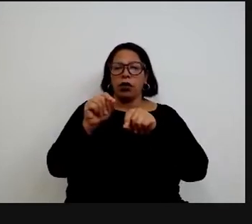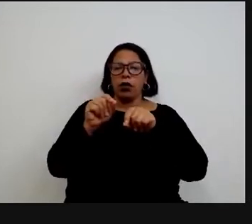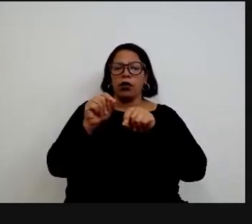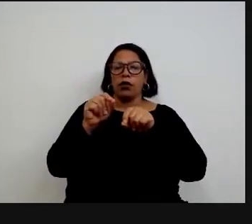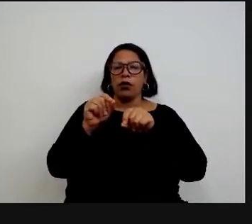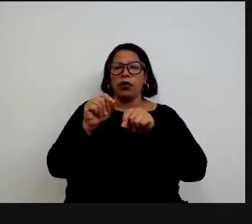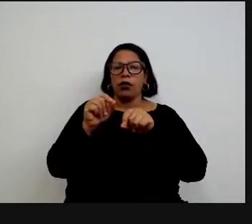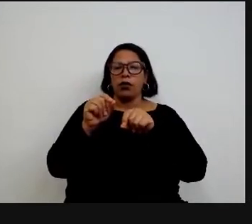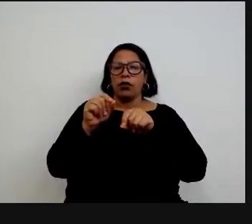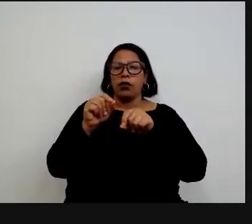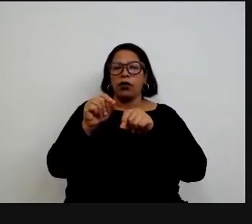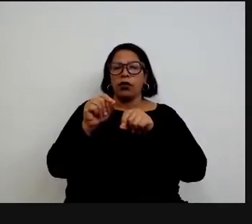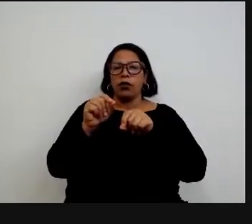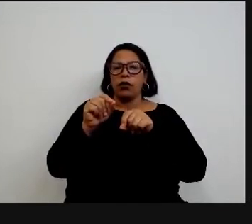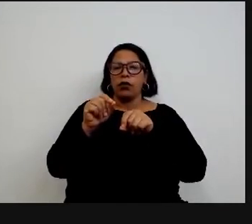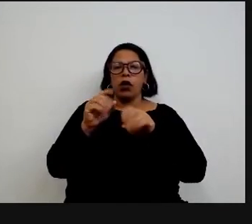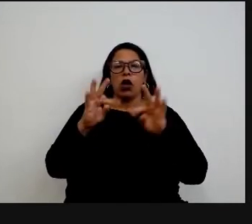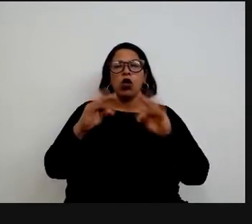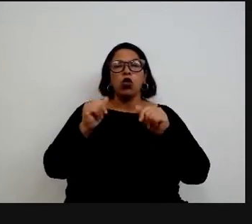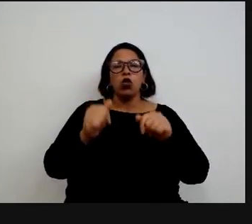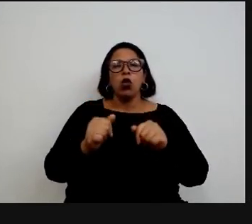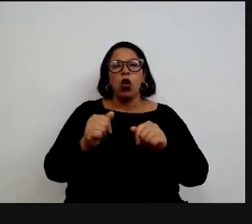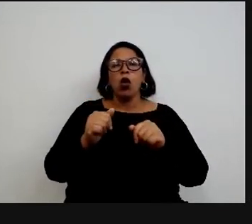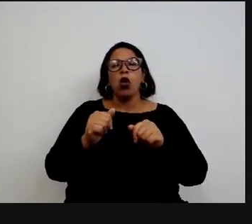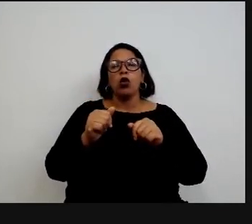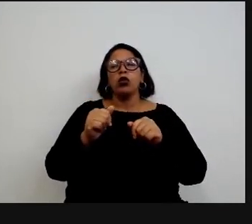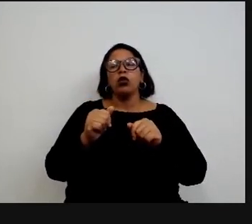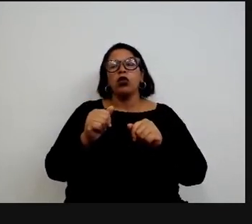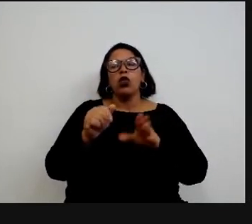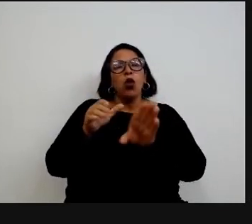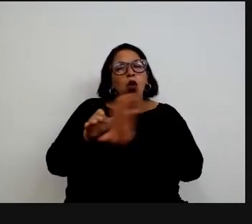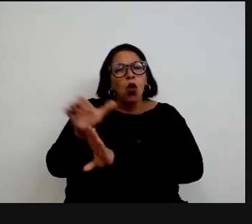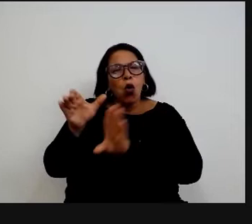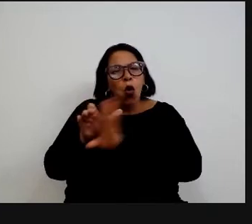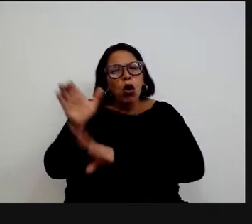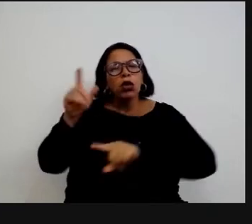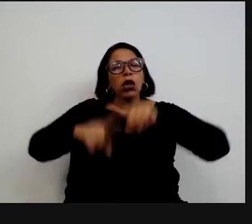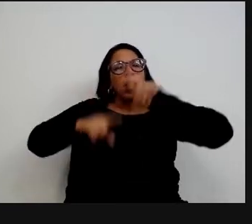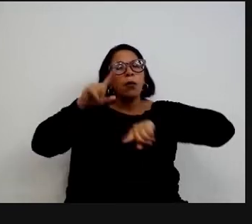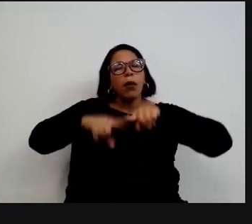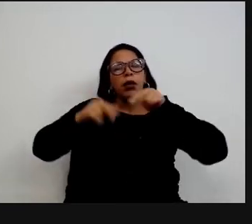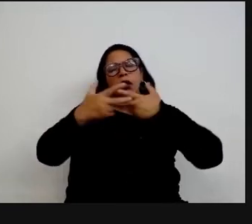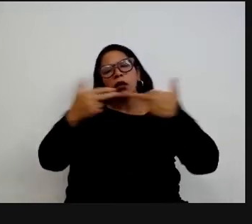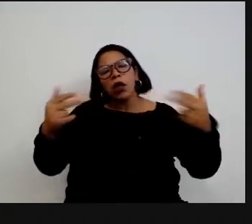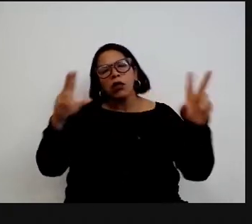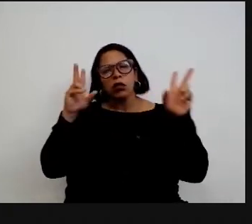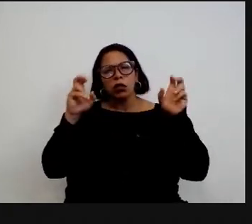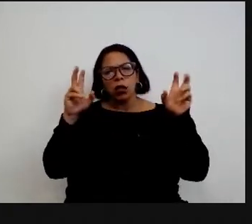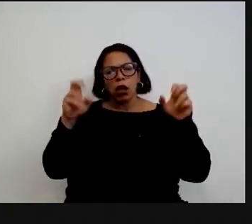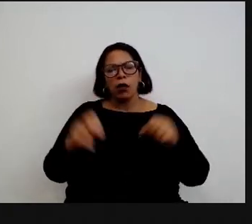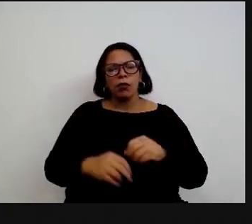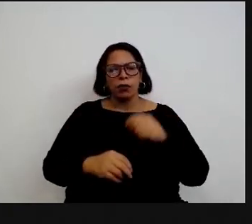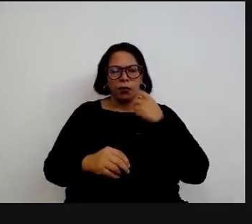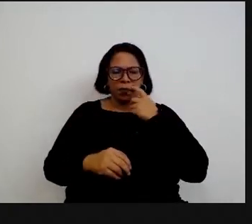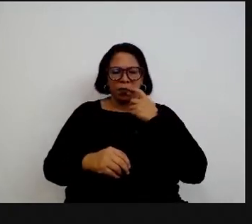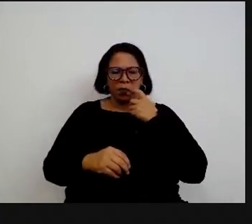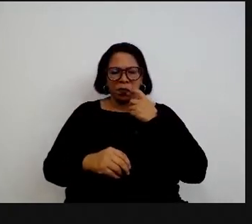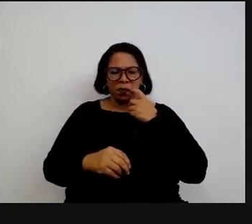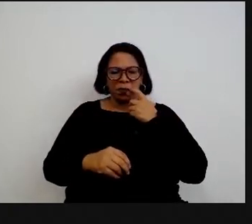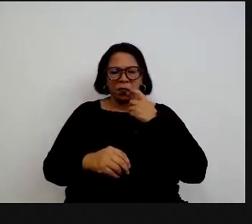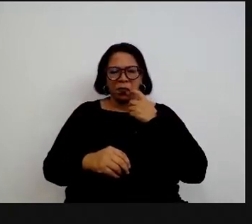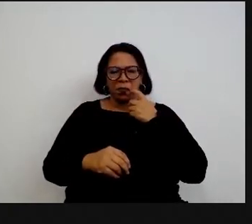Play, que é um streaming que traz toda uma curadoria de materiais de um tema. Eu vou aqui citar, por